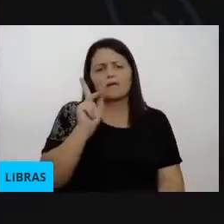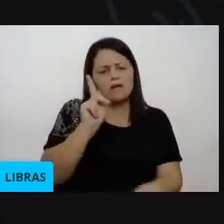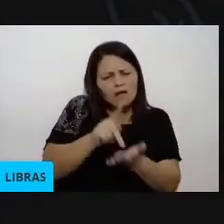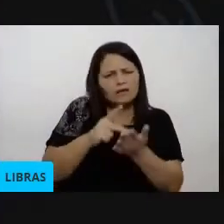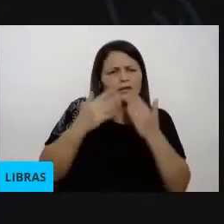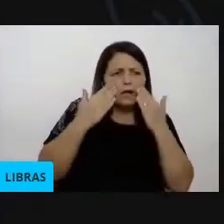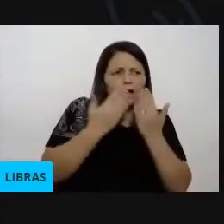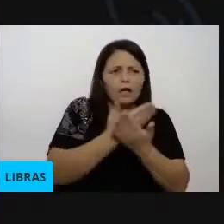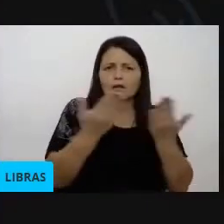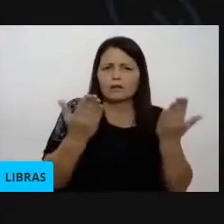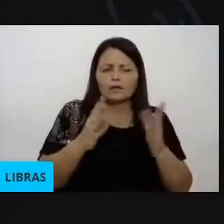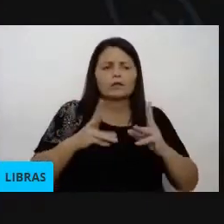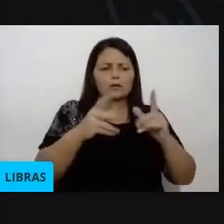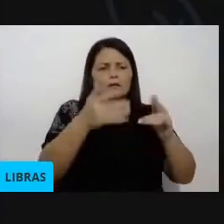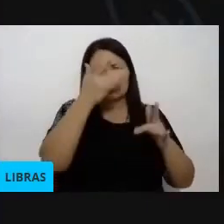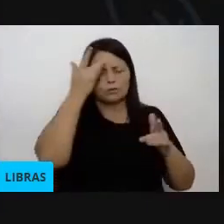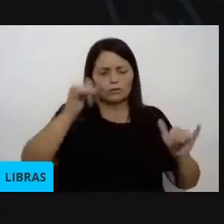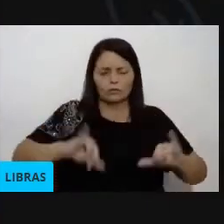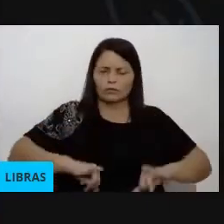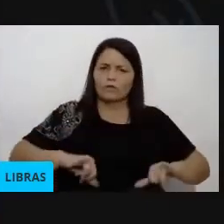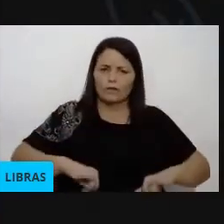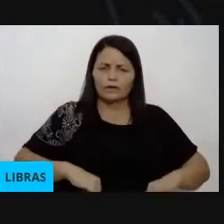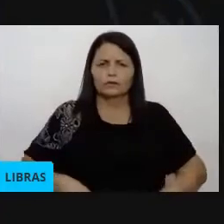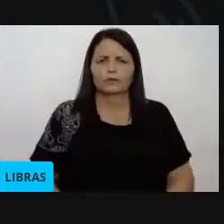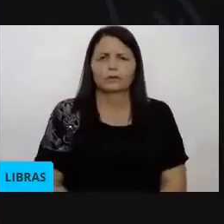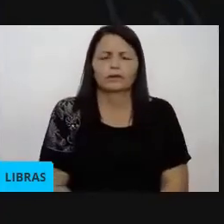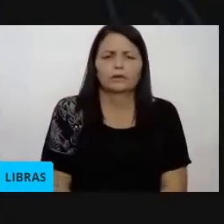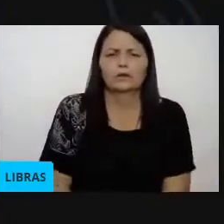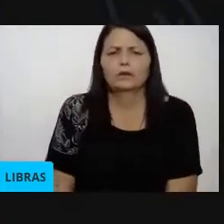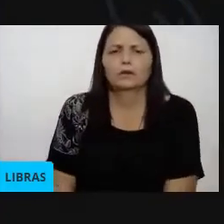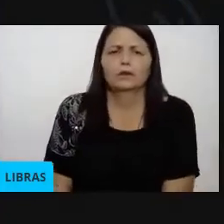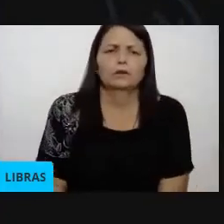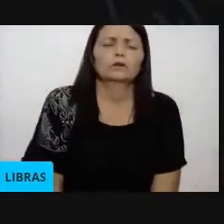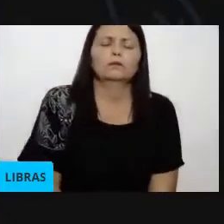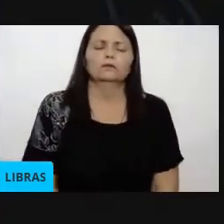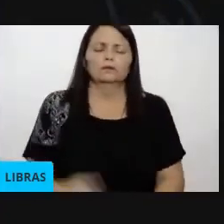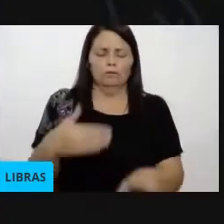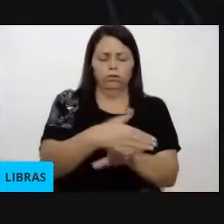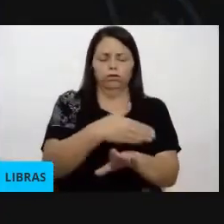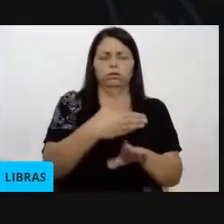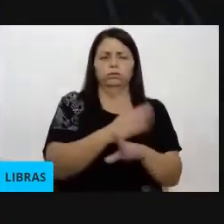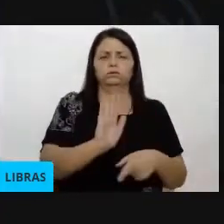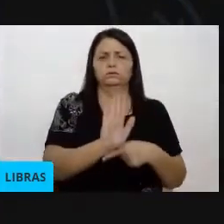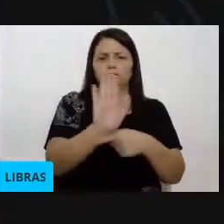Todo mundo está sofrendo por conta disso. E todo mundo, de alguma forma, tem que participar e tem que ajudar.